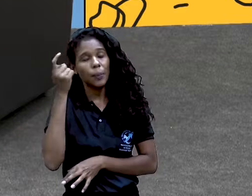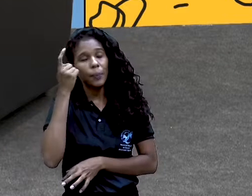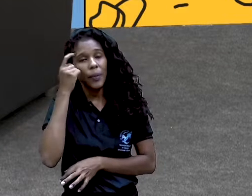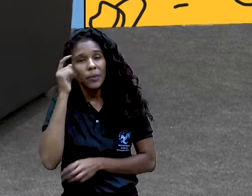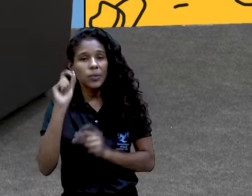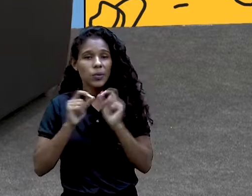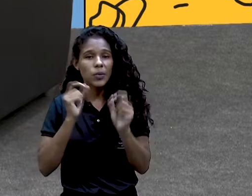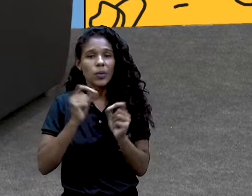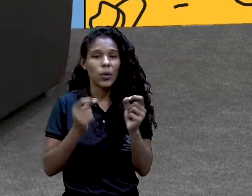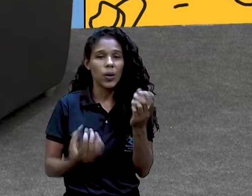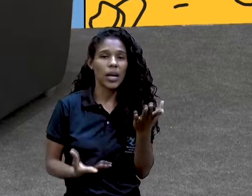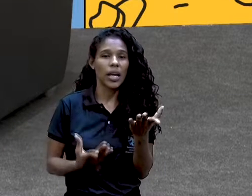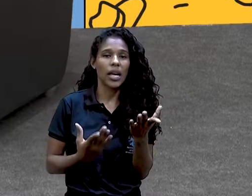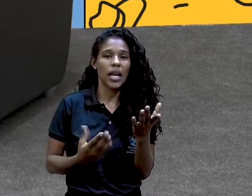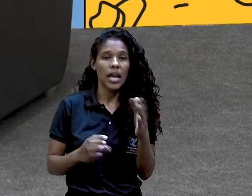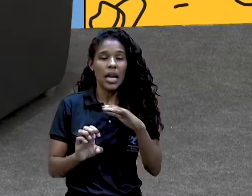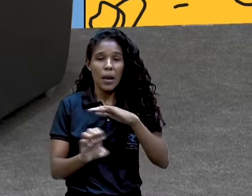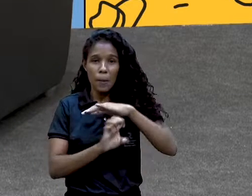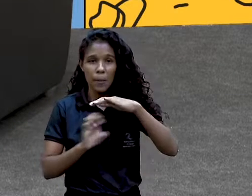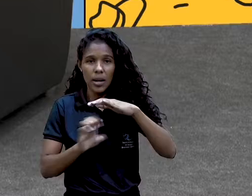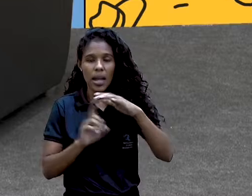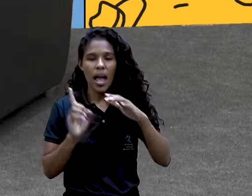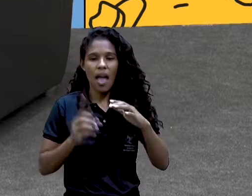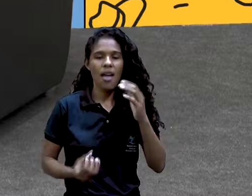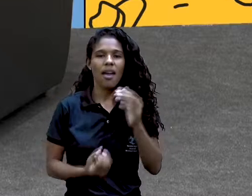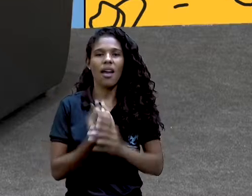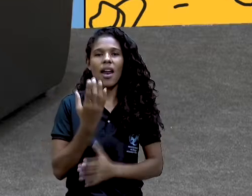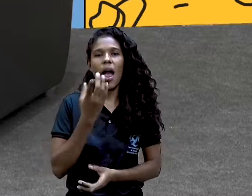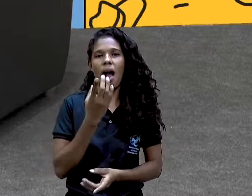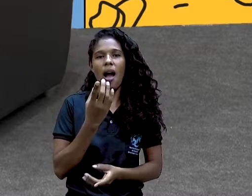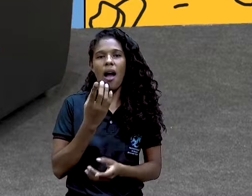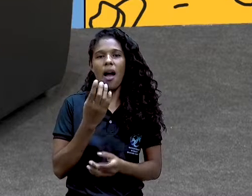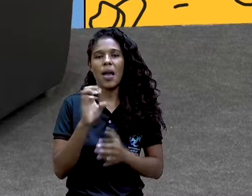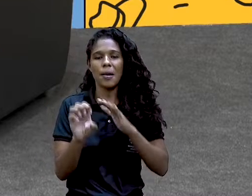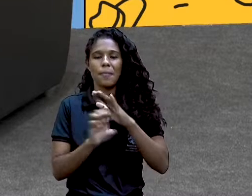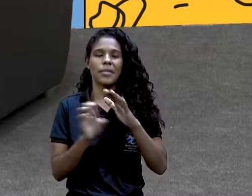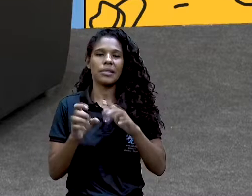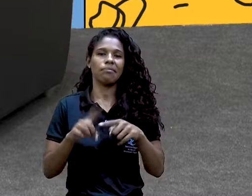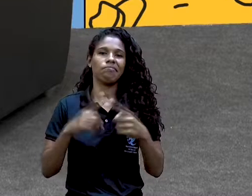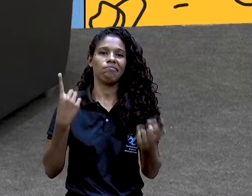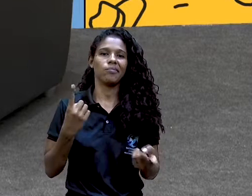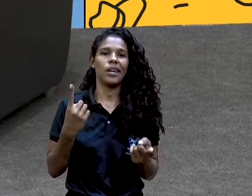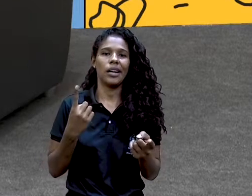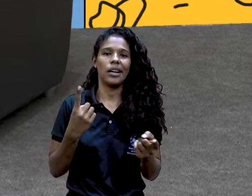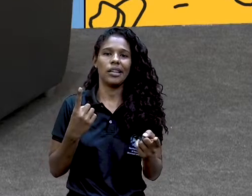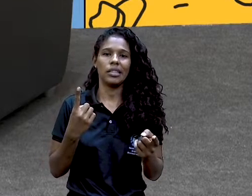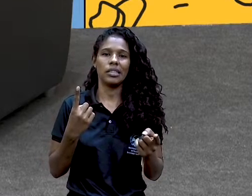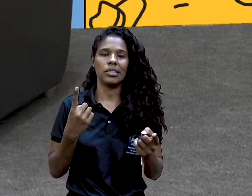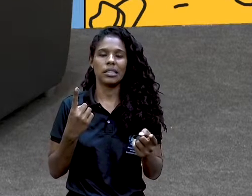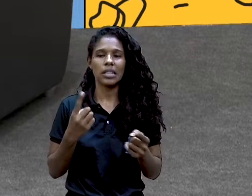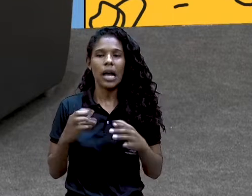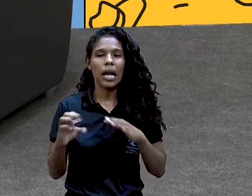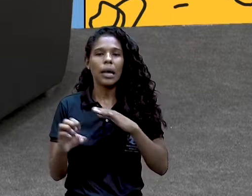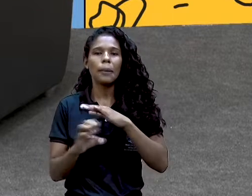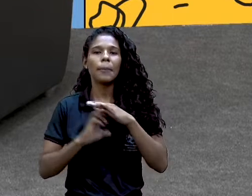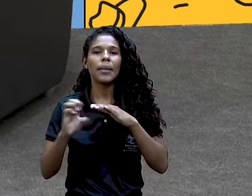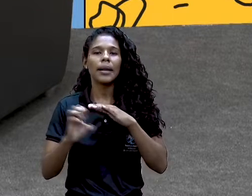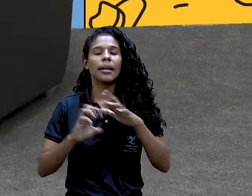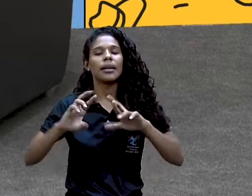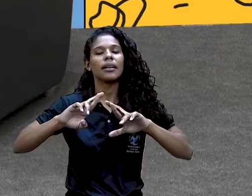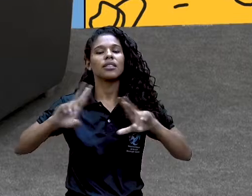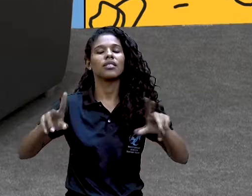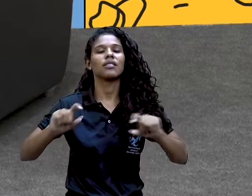ser empreendedor é ter uma empresa, mas ser empreendedor é mais do que isso, é ter uma atitude diante da vida, é